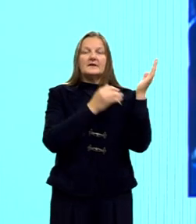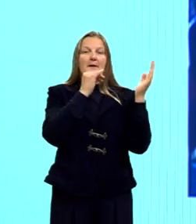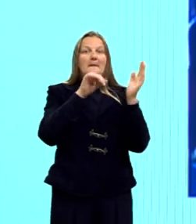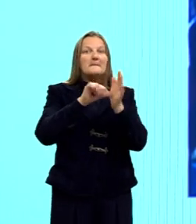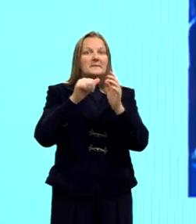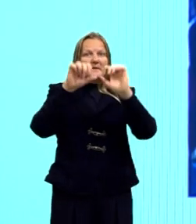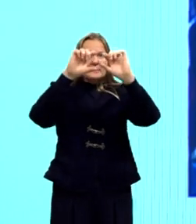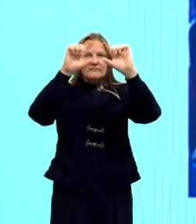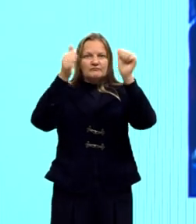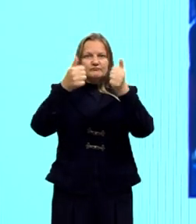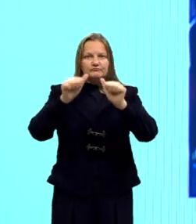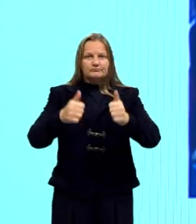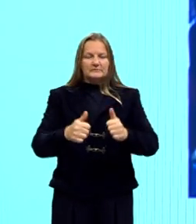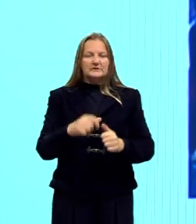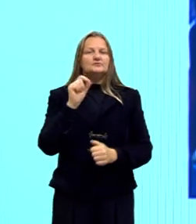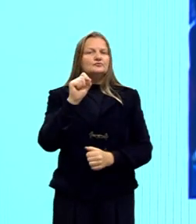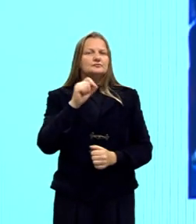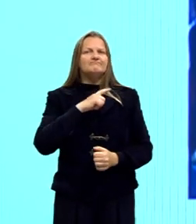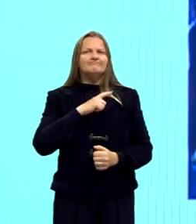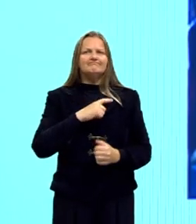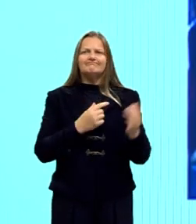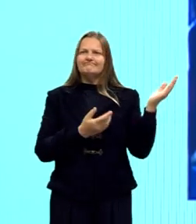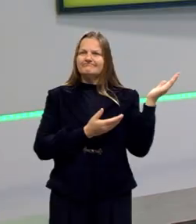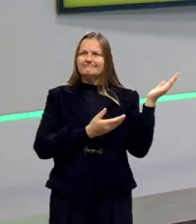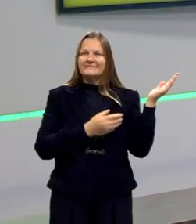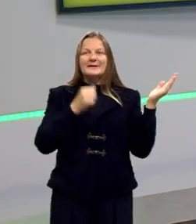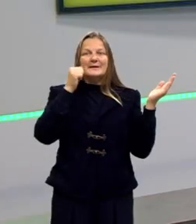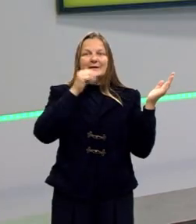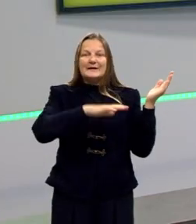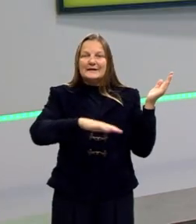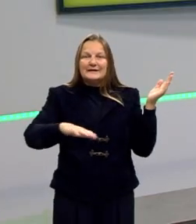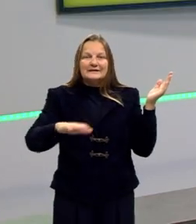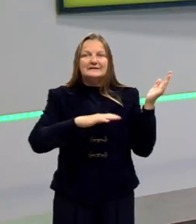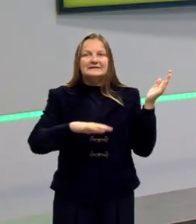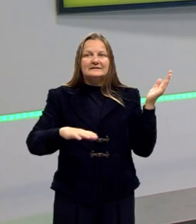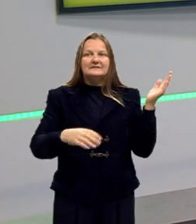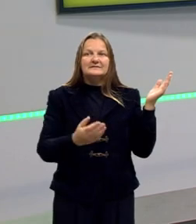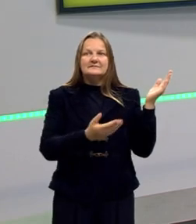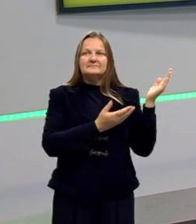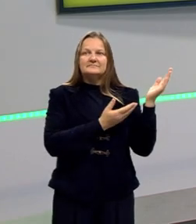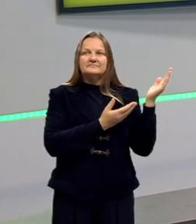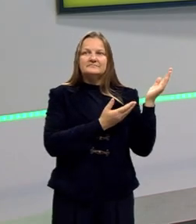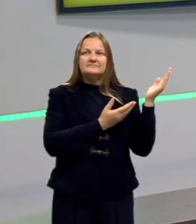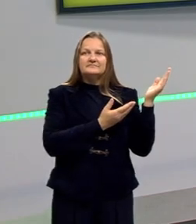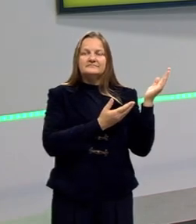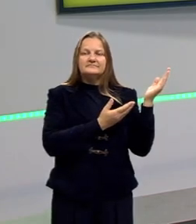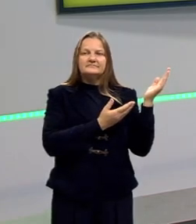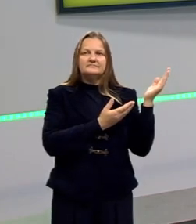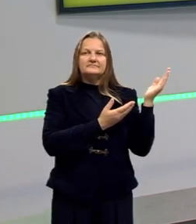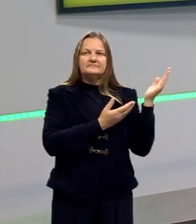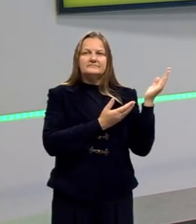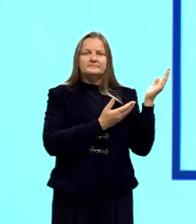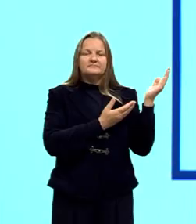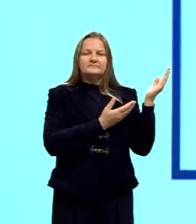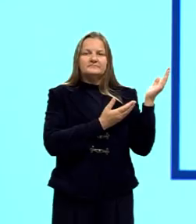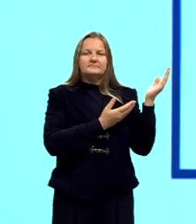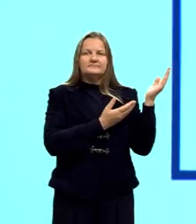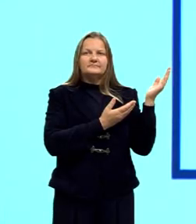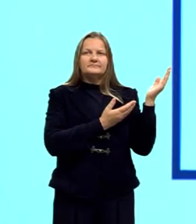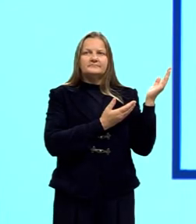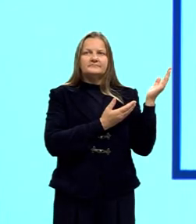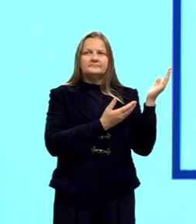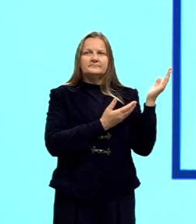que vai mostrar lá para vocês é justamente uma criança acho que vai mostrar agora ó aqui vai mostrar uma criança